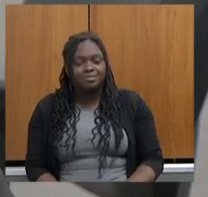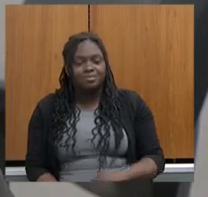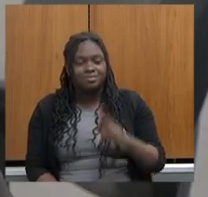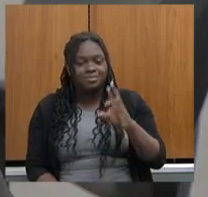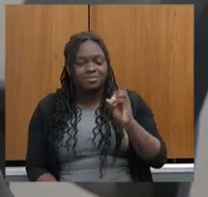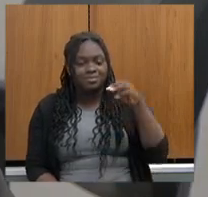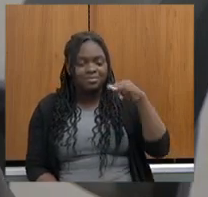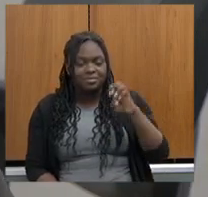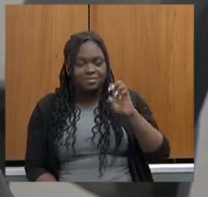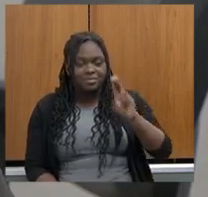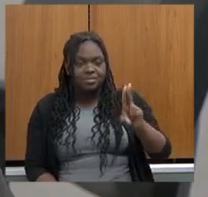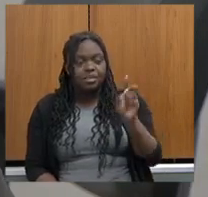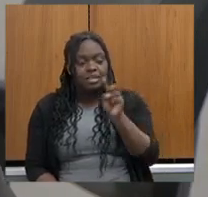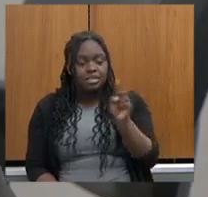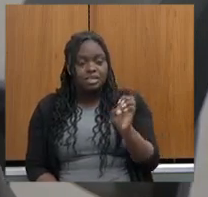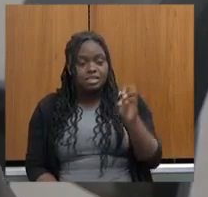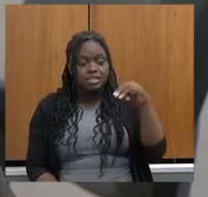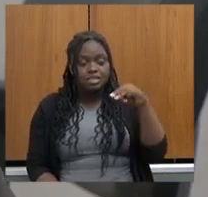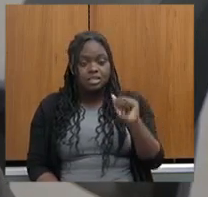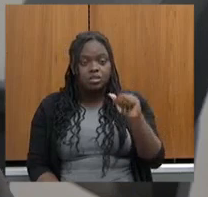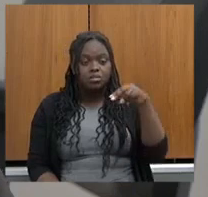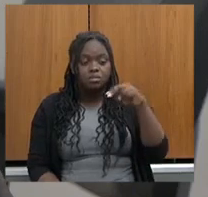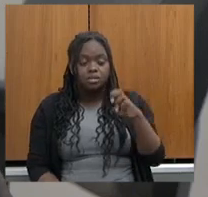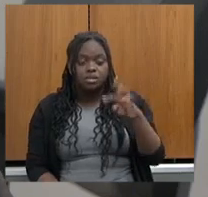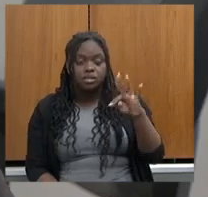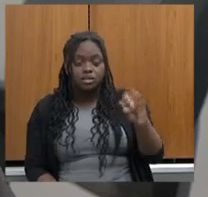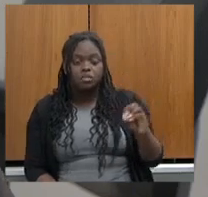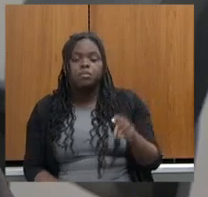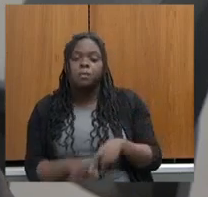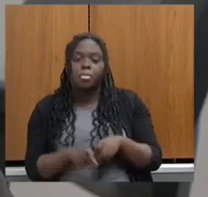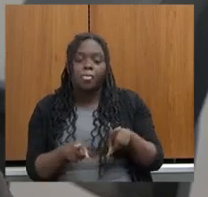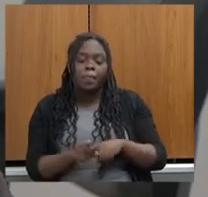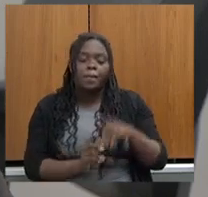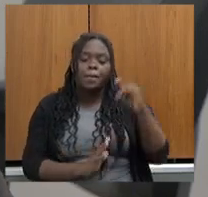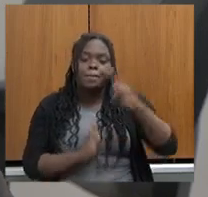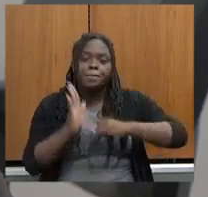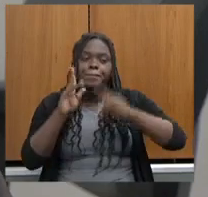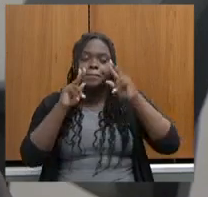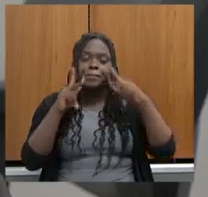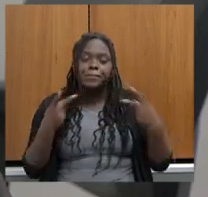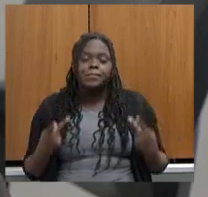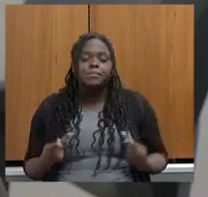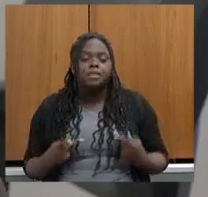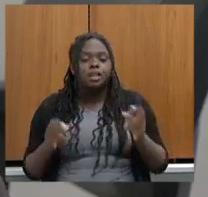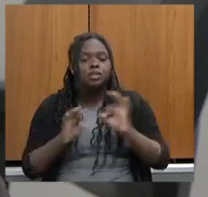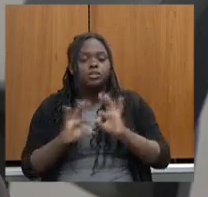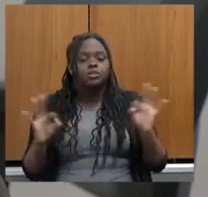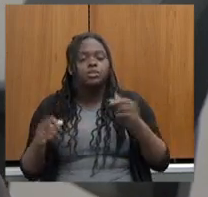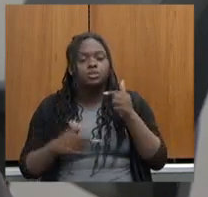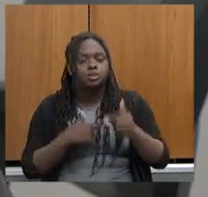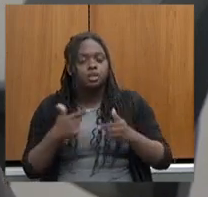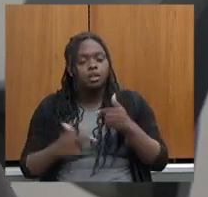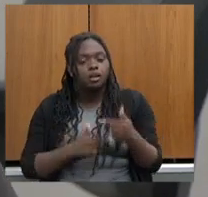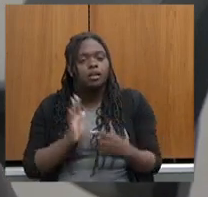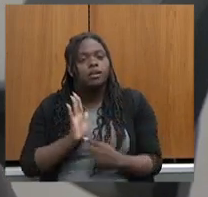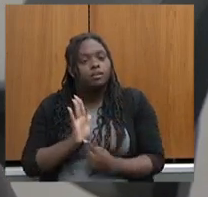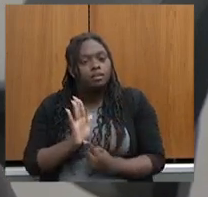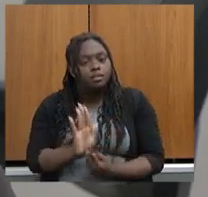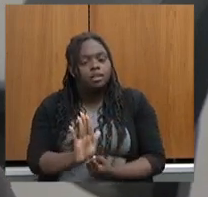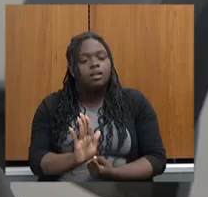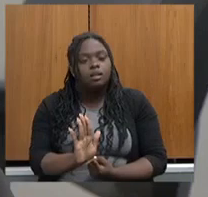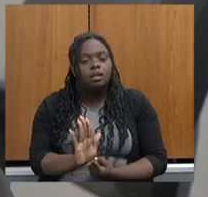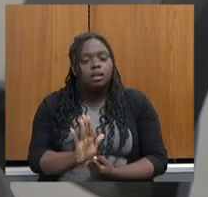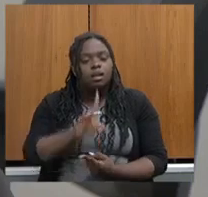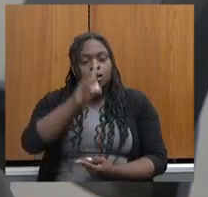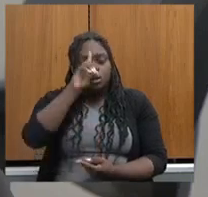requerimento de congratulações de reconhecimento pelo belíssimo trabalho prestado frente